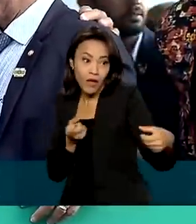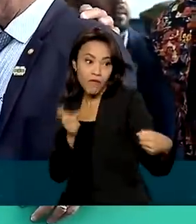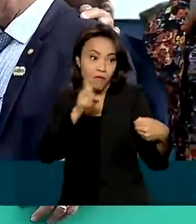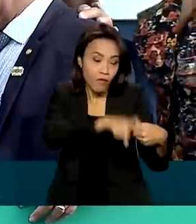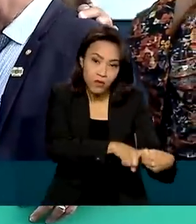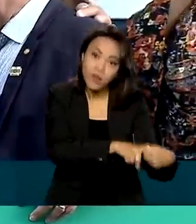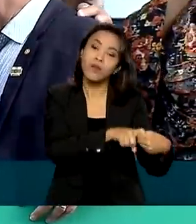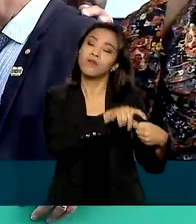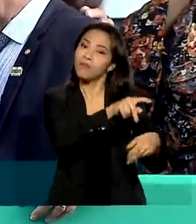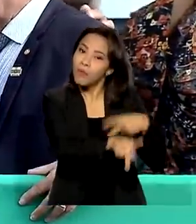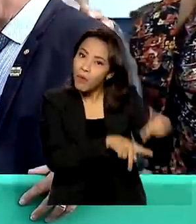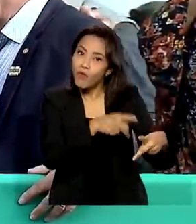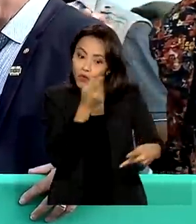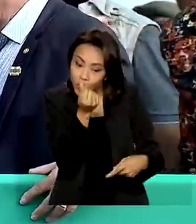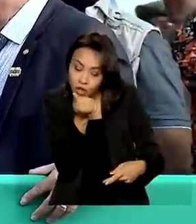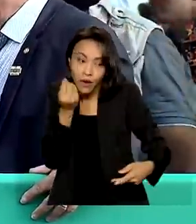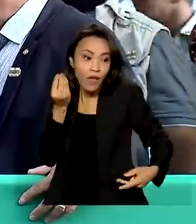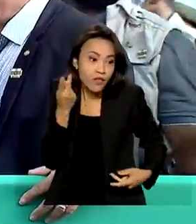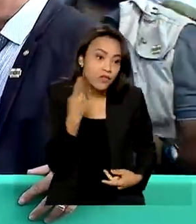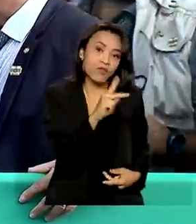e o dinheiro de morrer de vocês